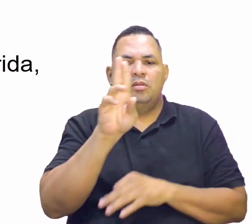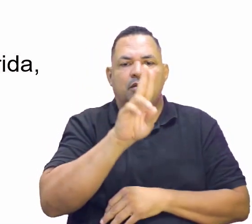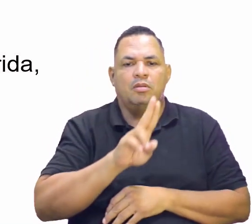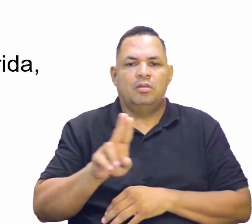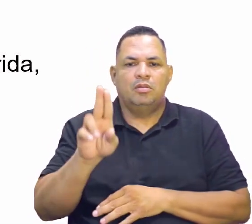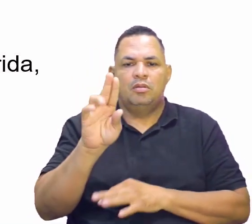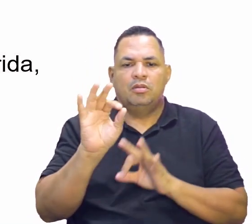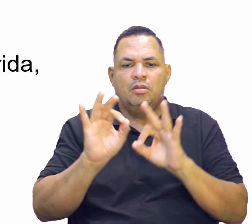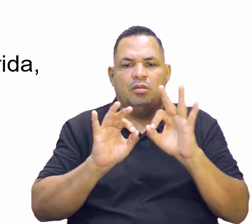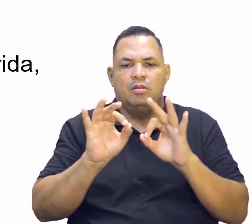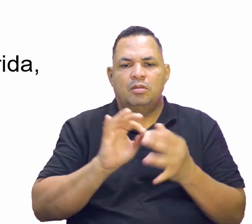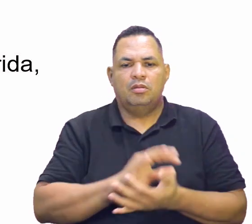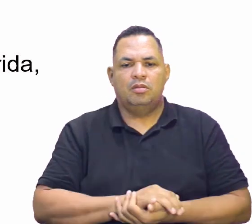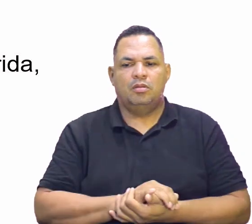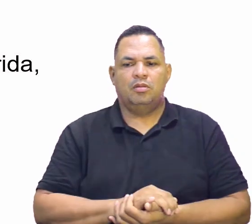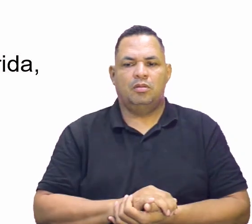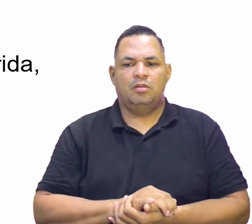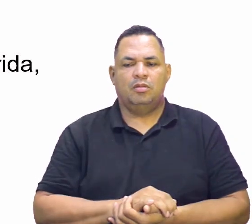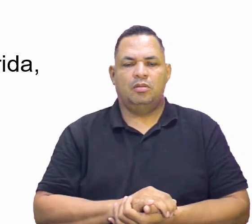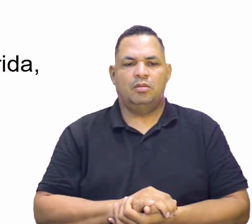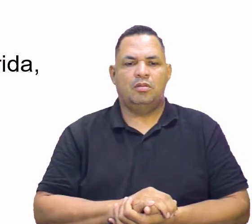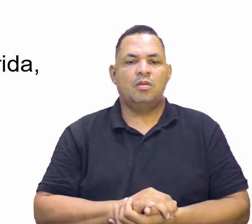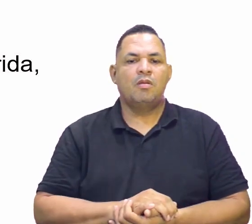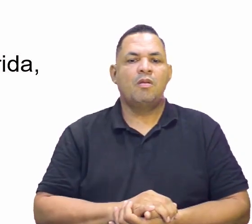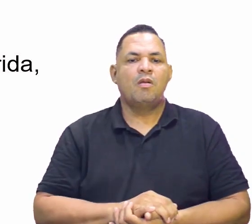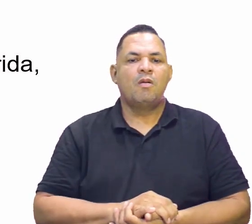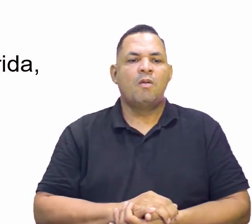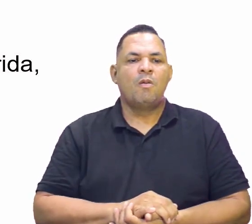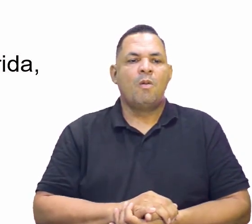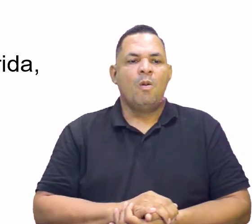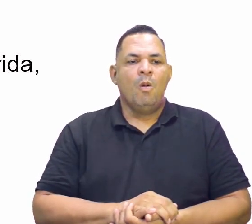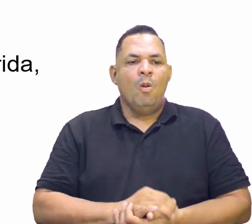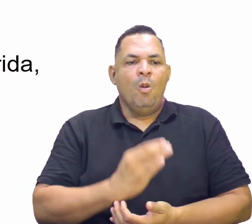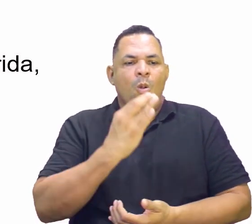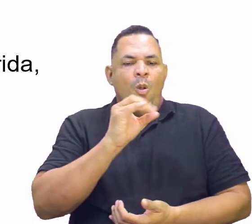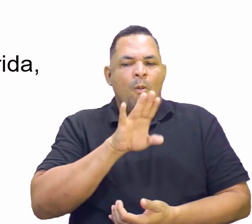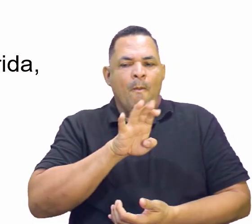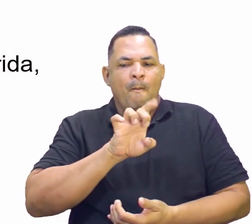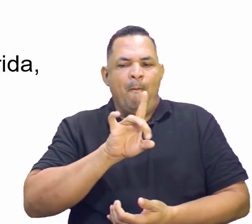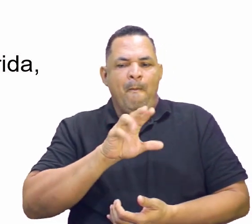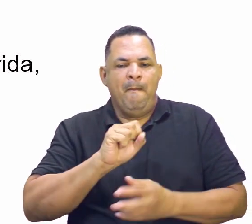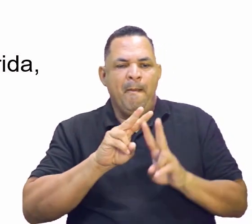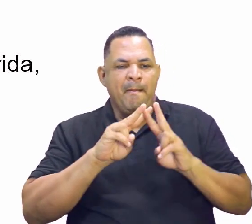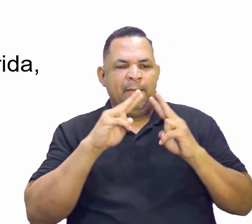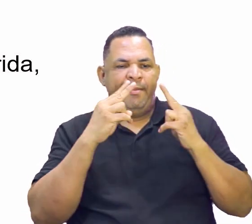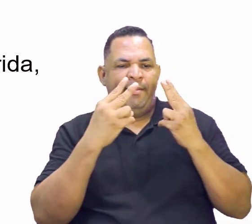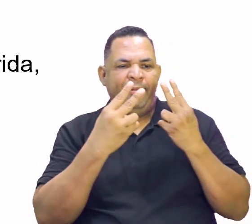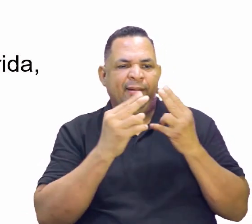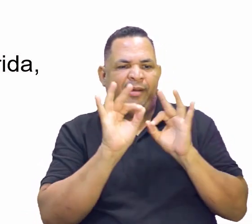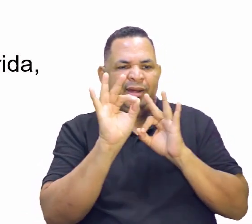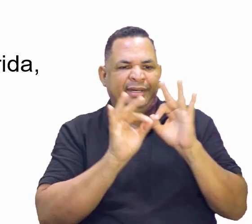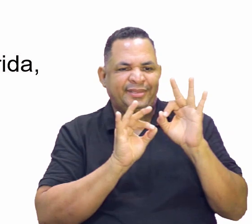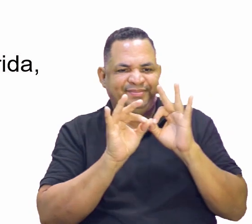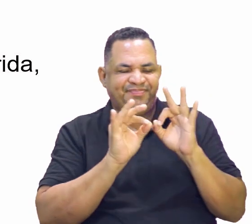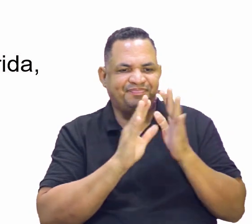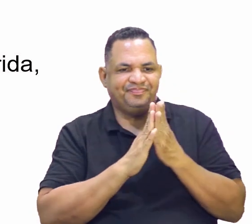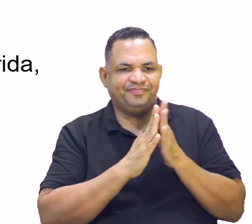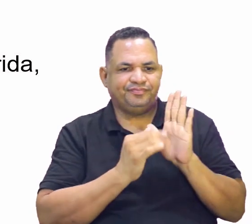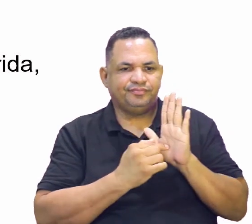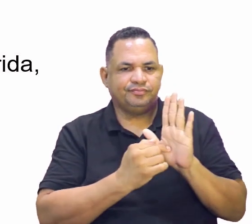as formas geométricas. E aí, vejam, o cubismo. O volume passa a ser representado de